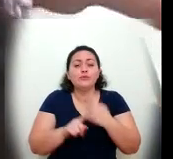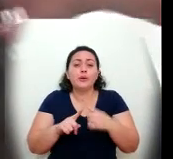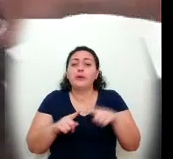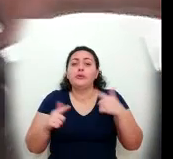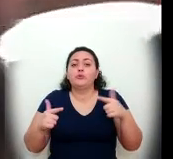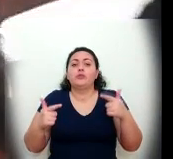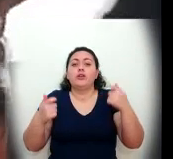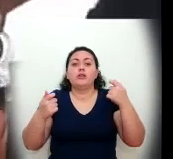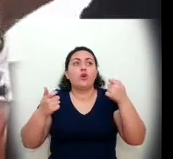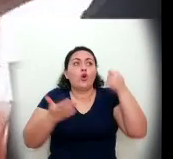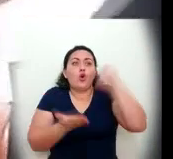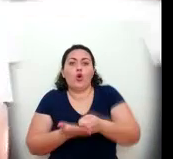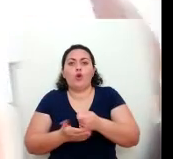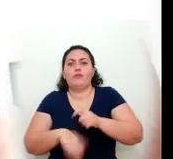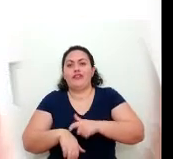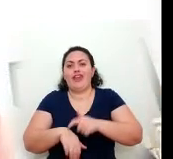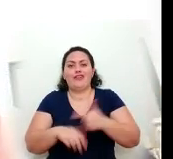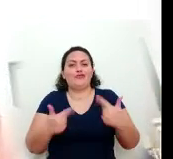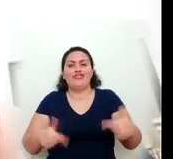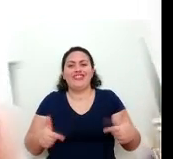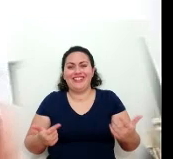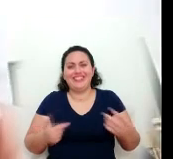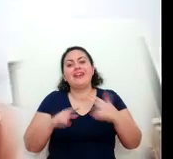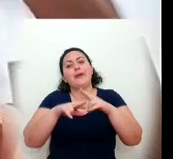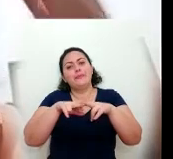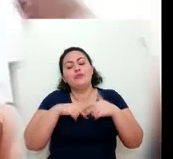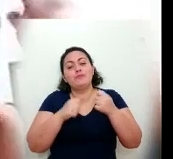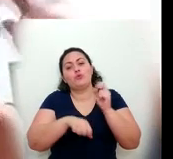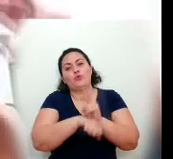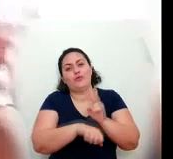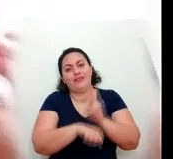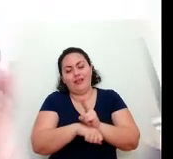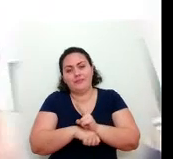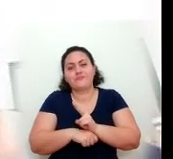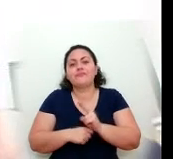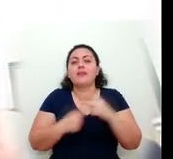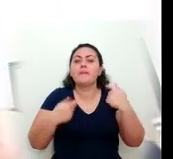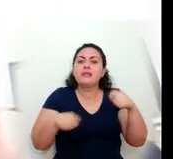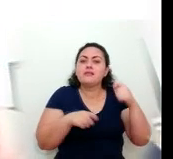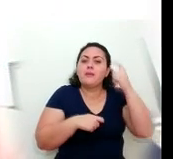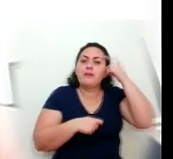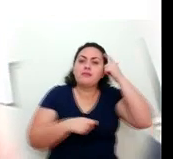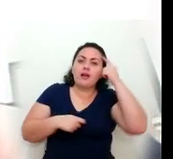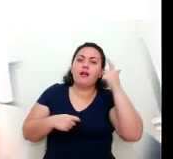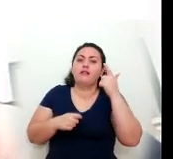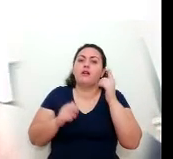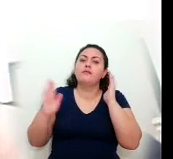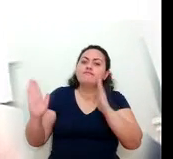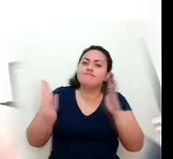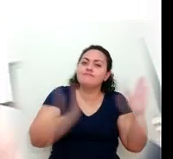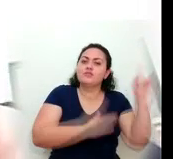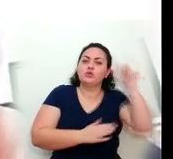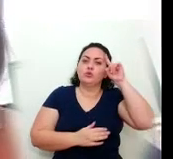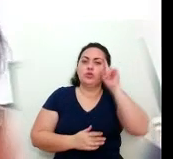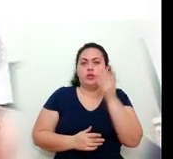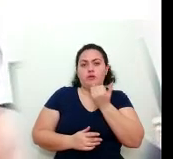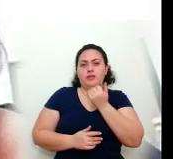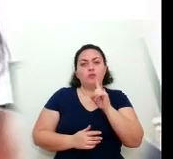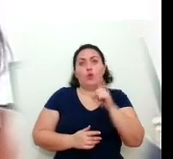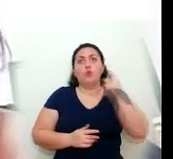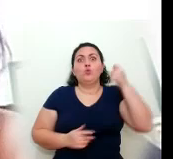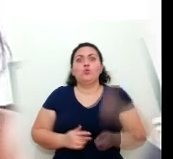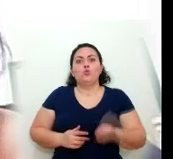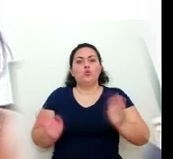como esse, né? Porque não se tem bem a cobrança do horário. Então, a refeição, a gente tem que ter, assim, uma certa